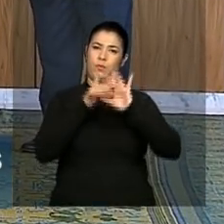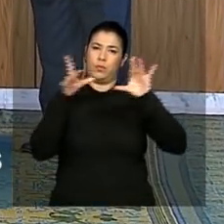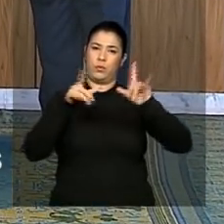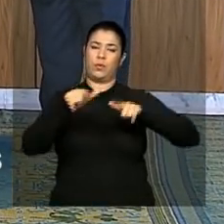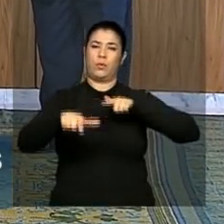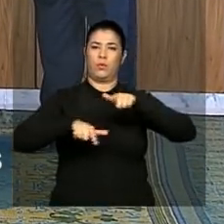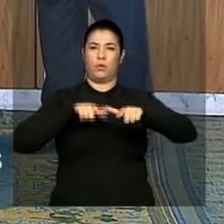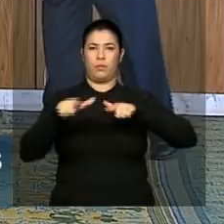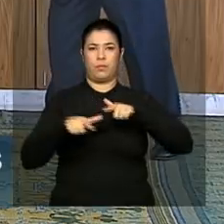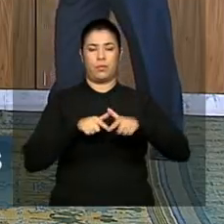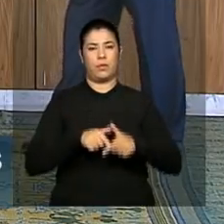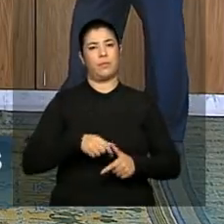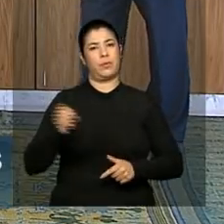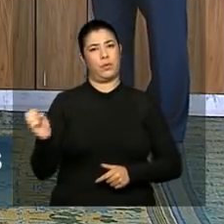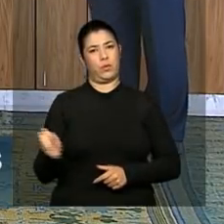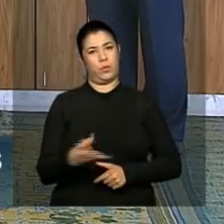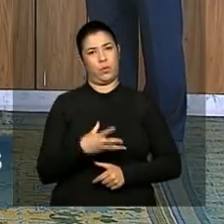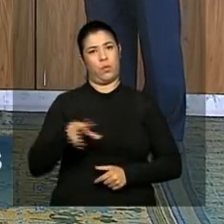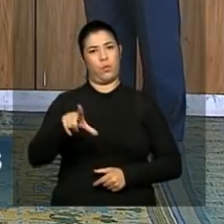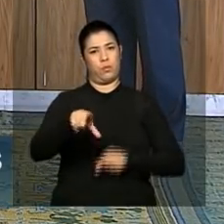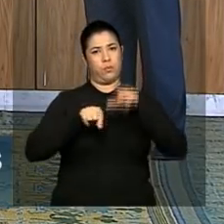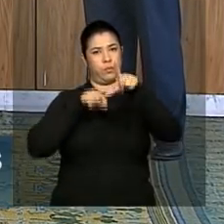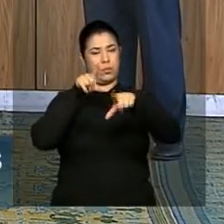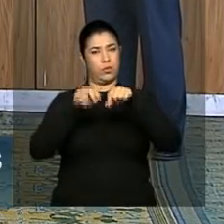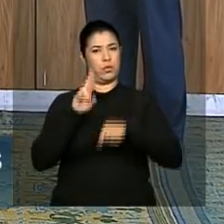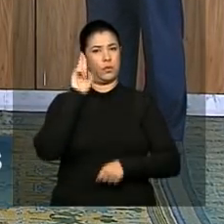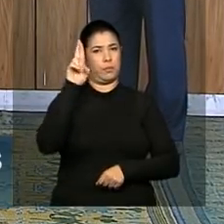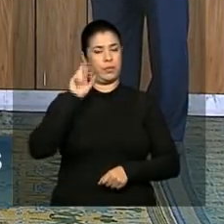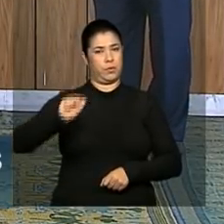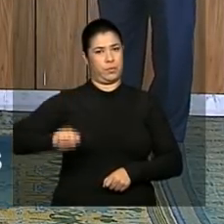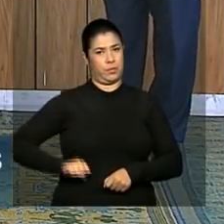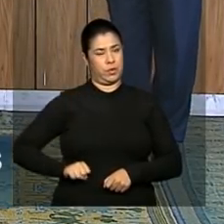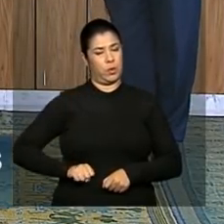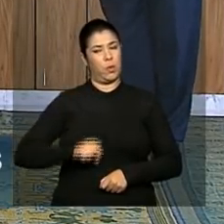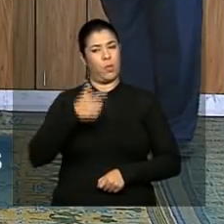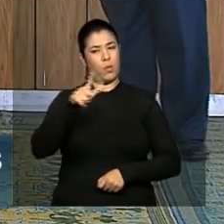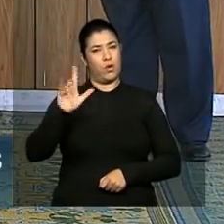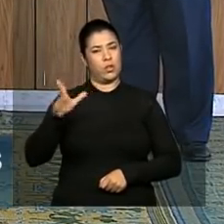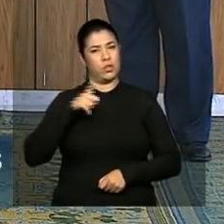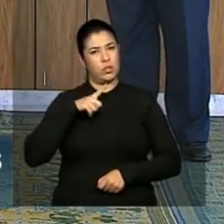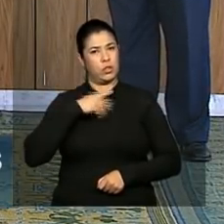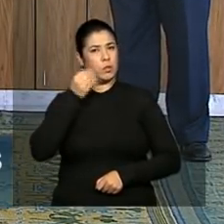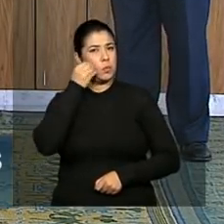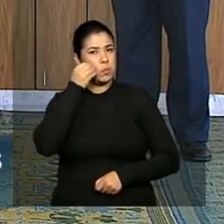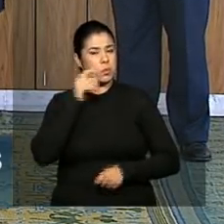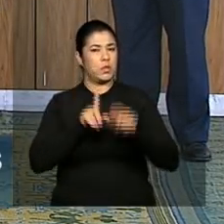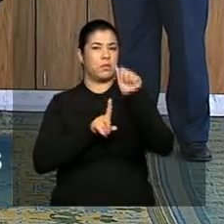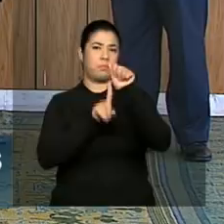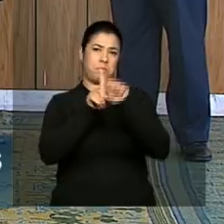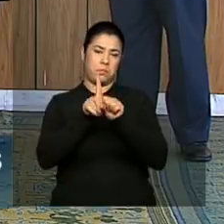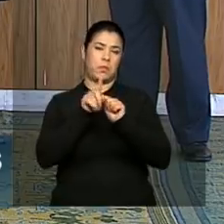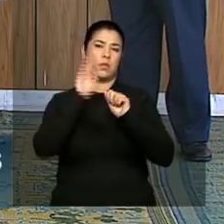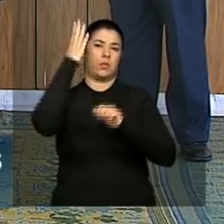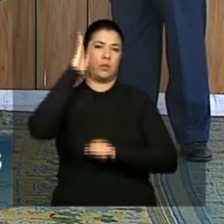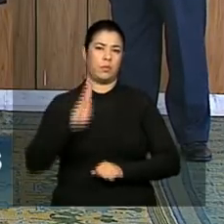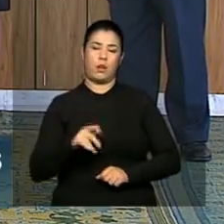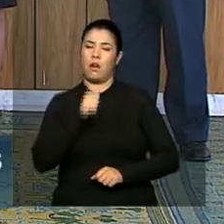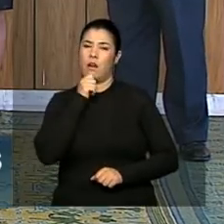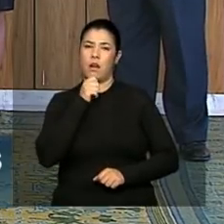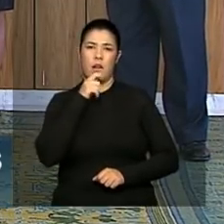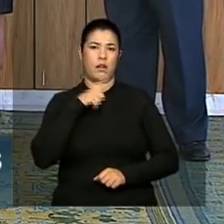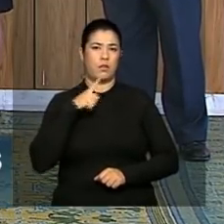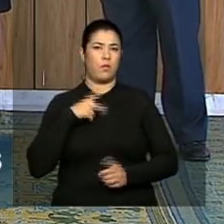funções dos novos embaixadores. Muitos deles já estão no Brasil há alguns meses, mas ainda não haviam